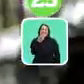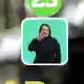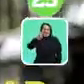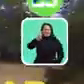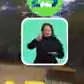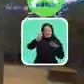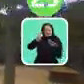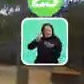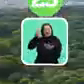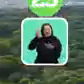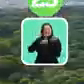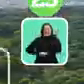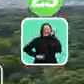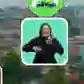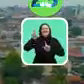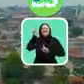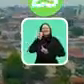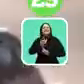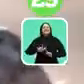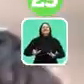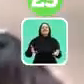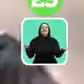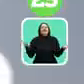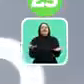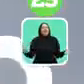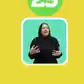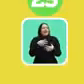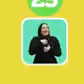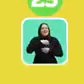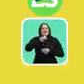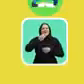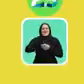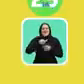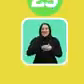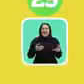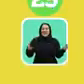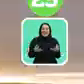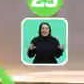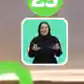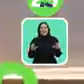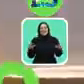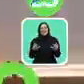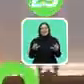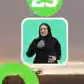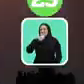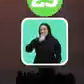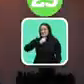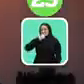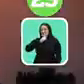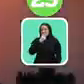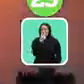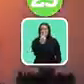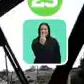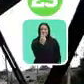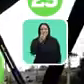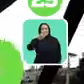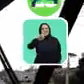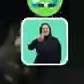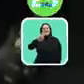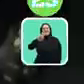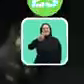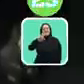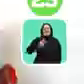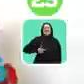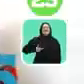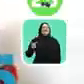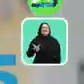Eu sinto o que vai dar é 25 Eu voto, eu confirmo o que eu sinto O que vai dar